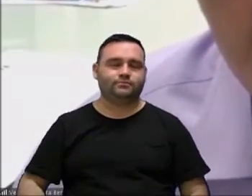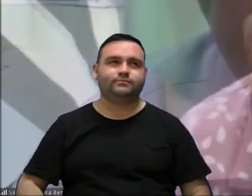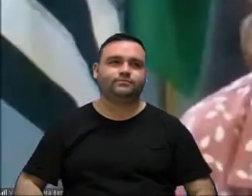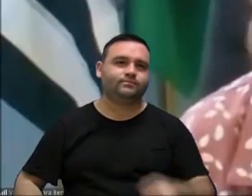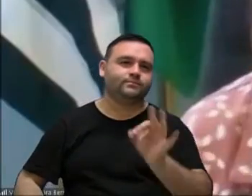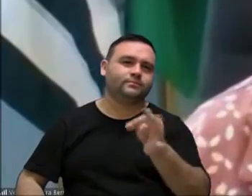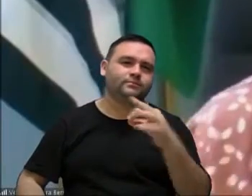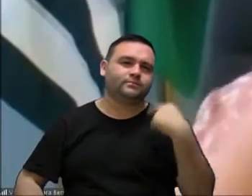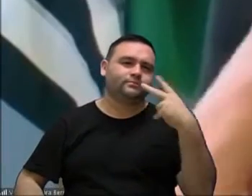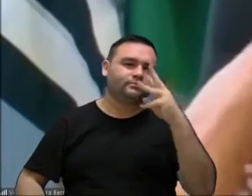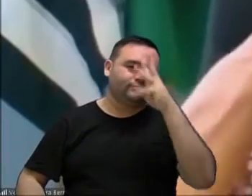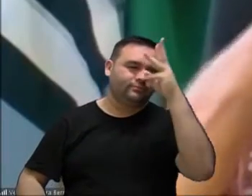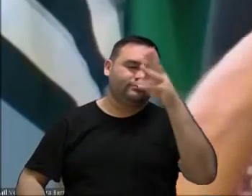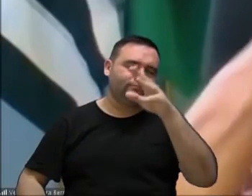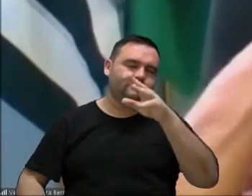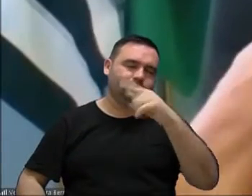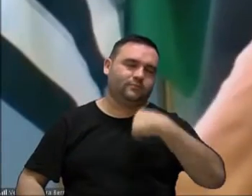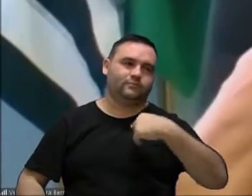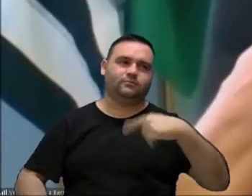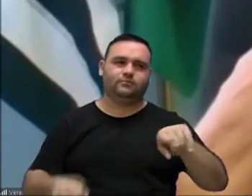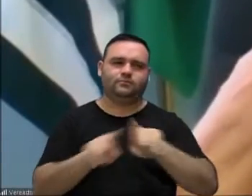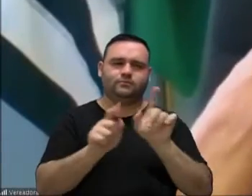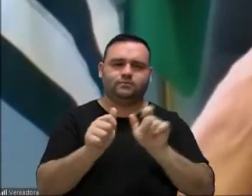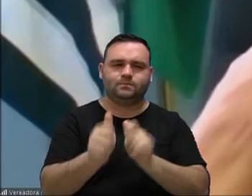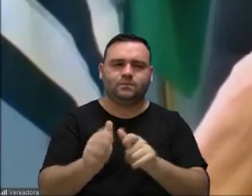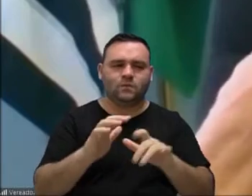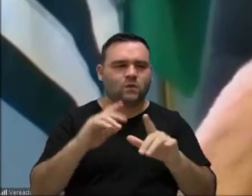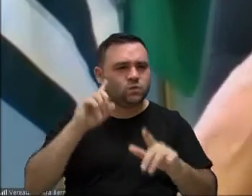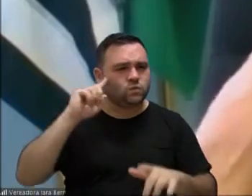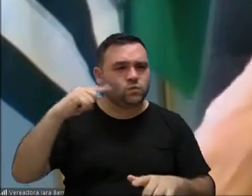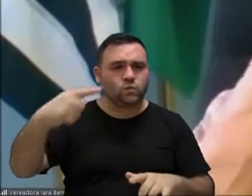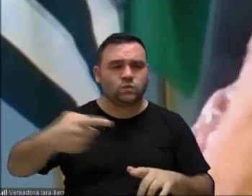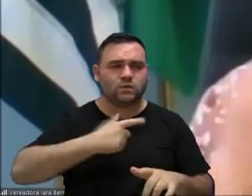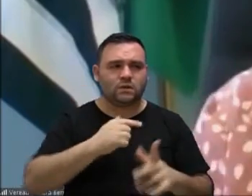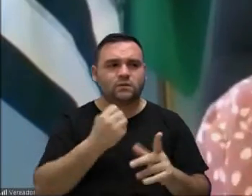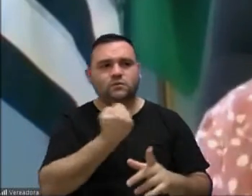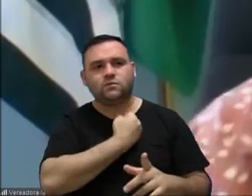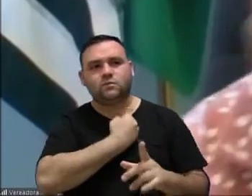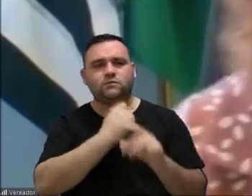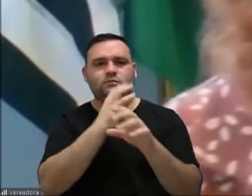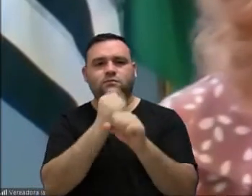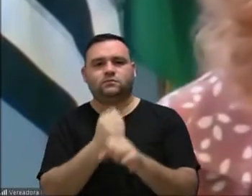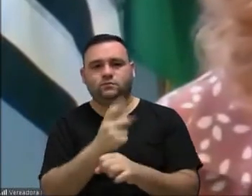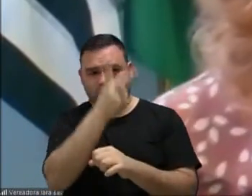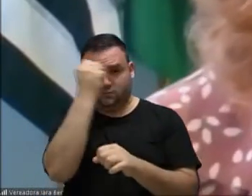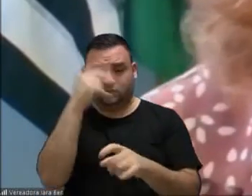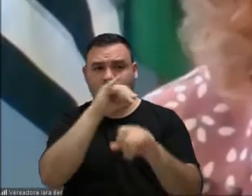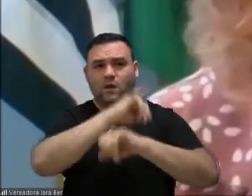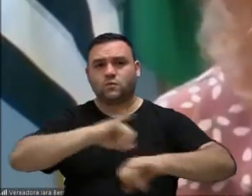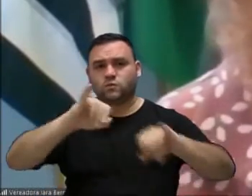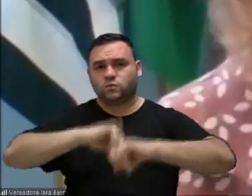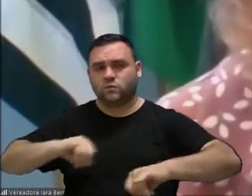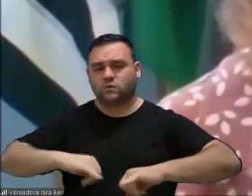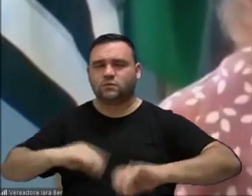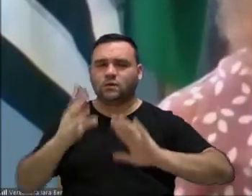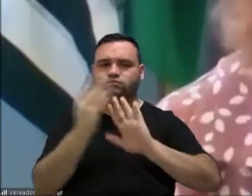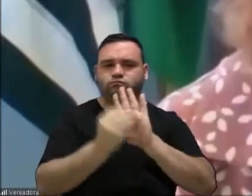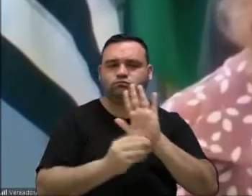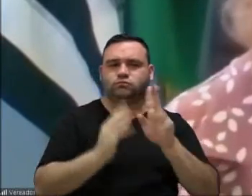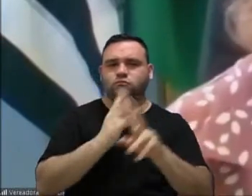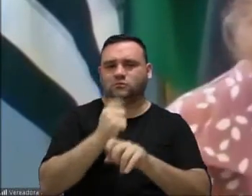Vereador Vanderlei, eu tenho acompanhado todos os dias os números que a Prefeitura divulga com relação à